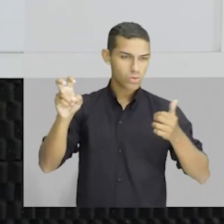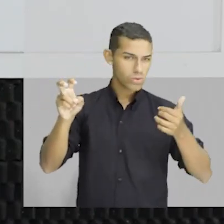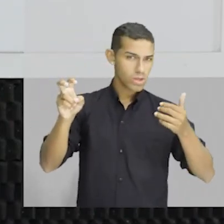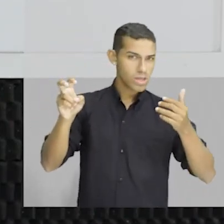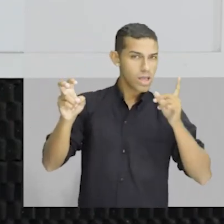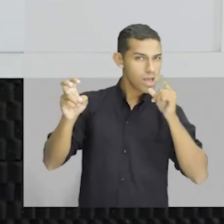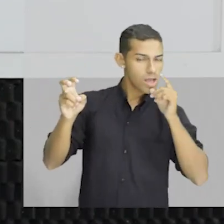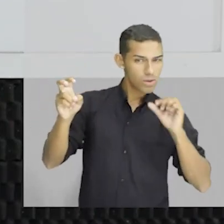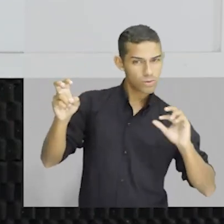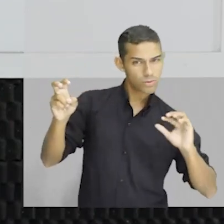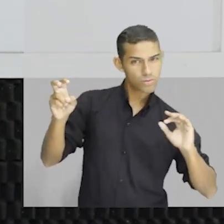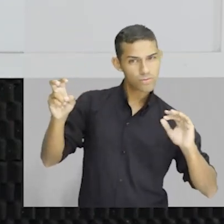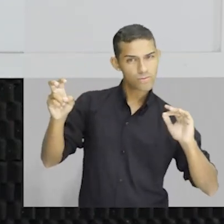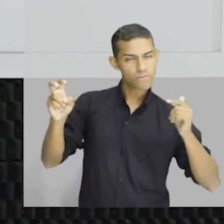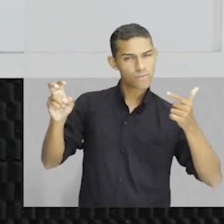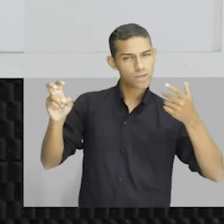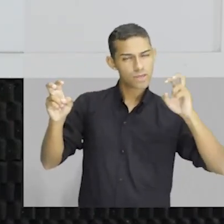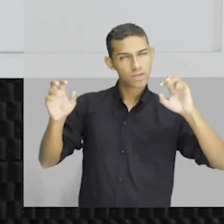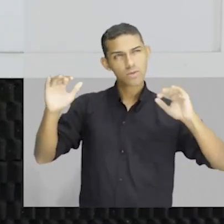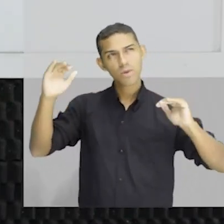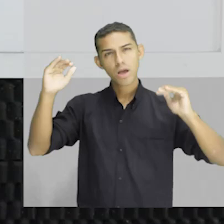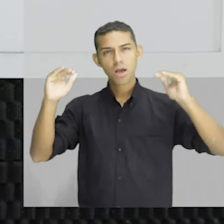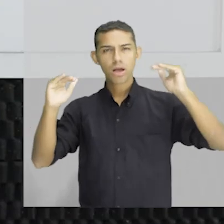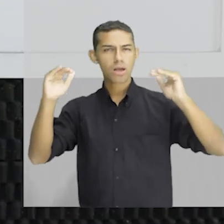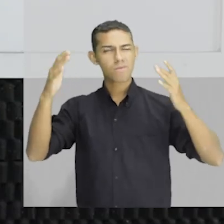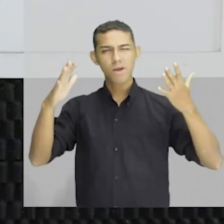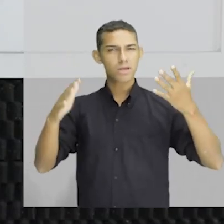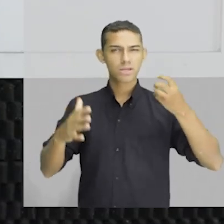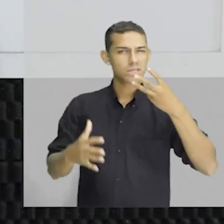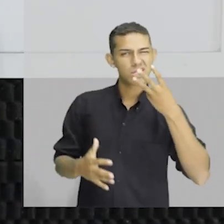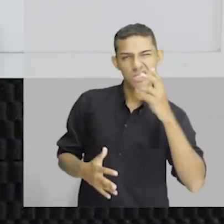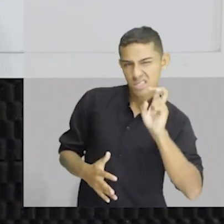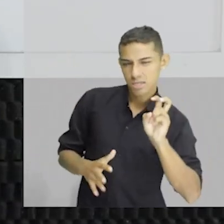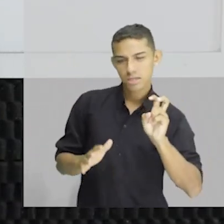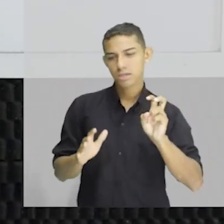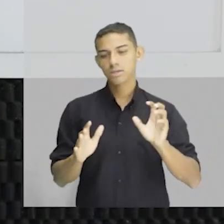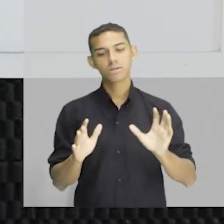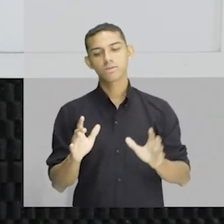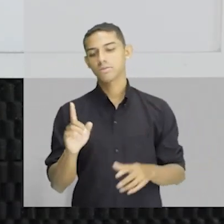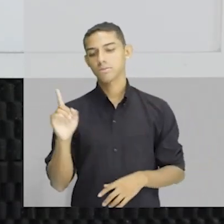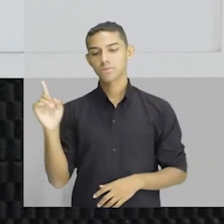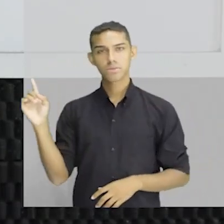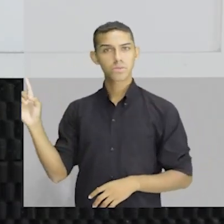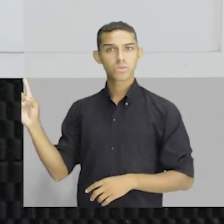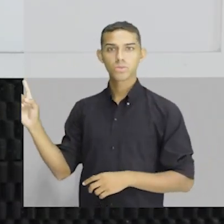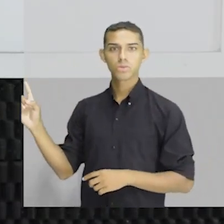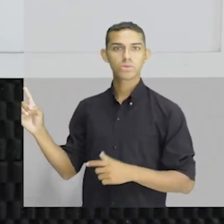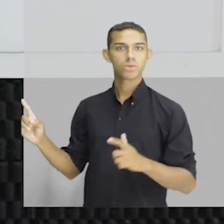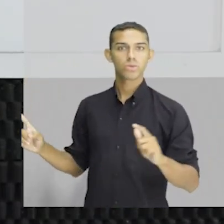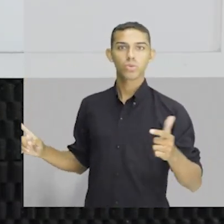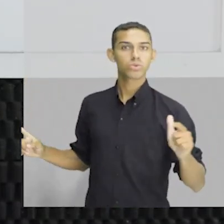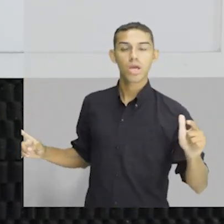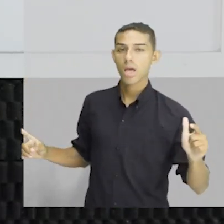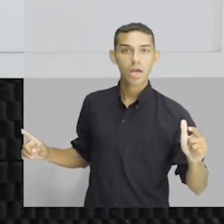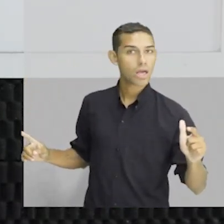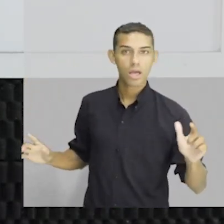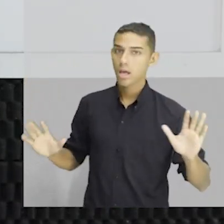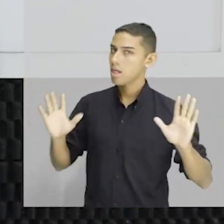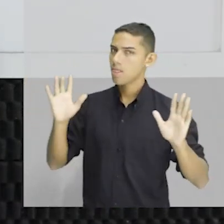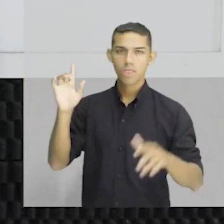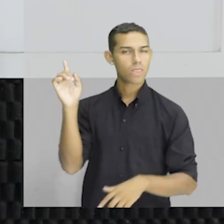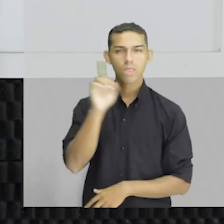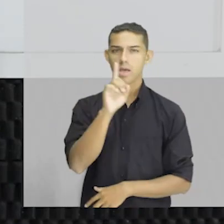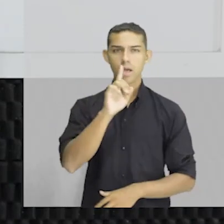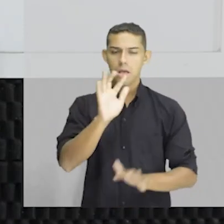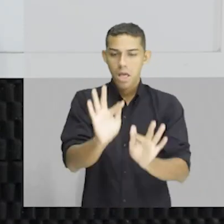ou seja estabilizaria ali em 35 nem essa opção tem tá porque as coisas não